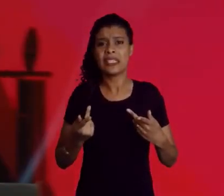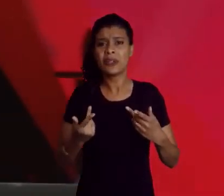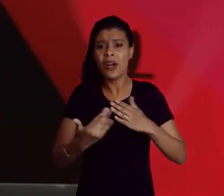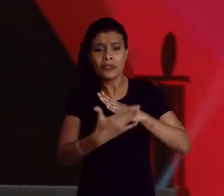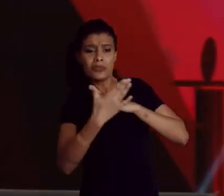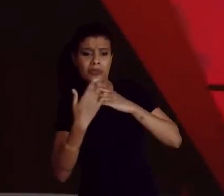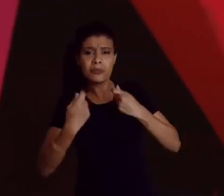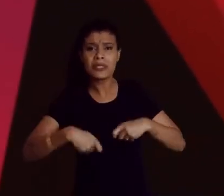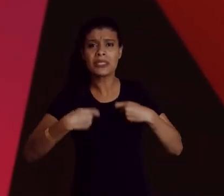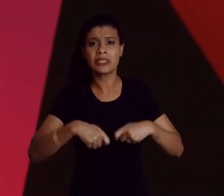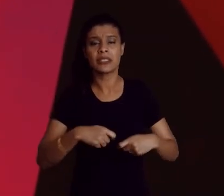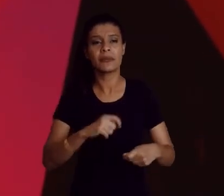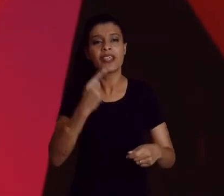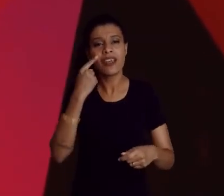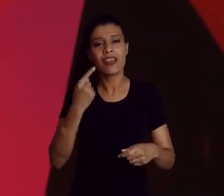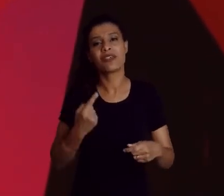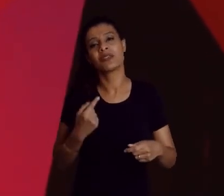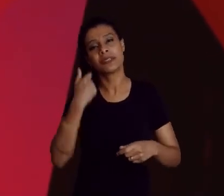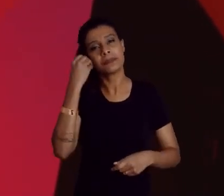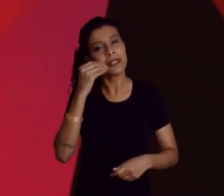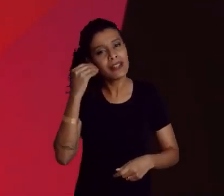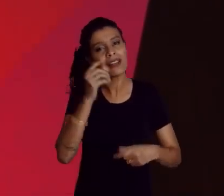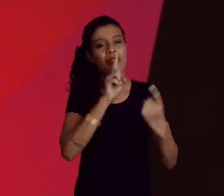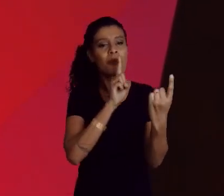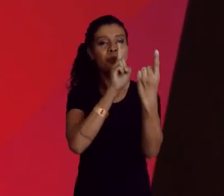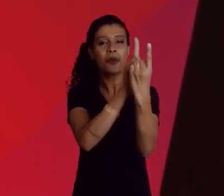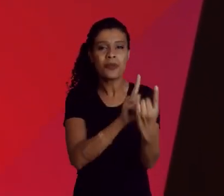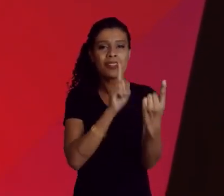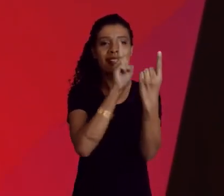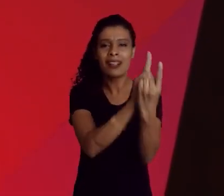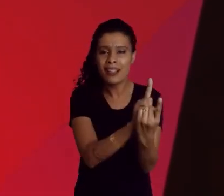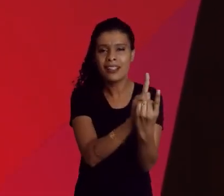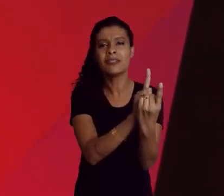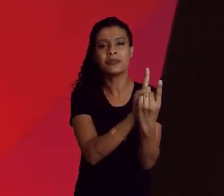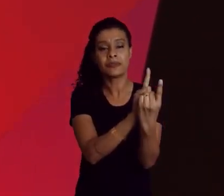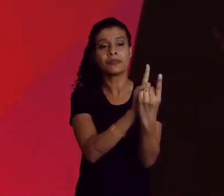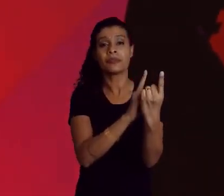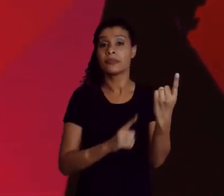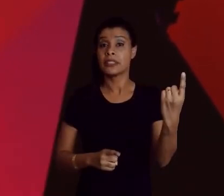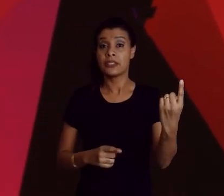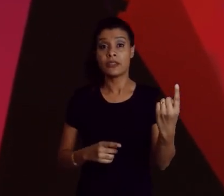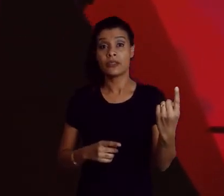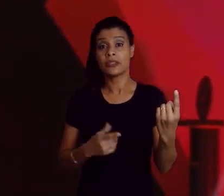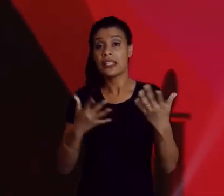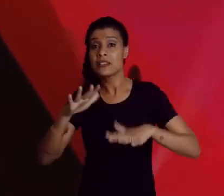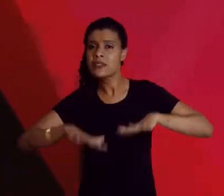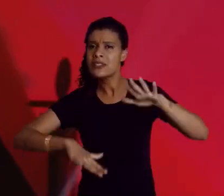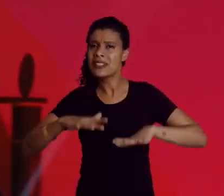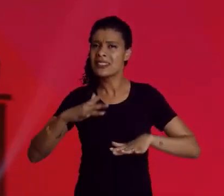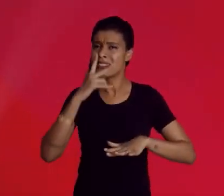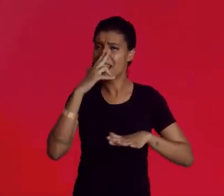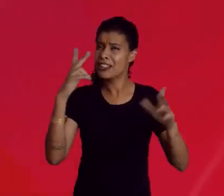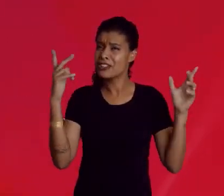trabalha em consultório, a gente vê cada história, e às vezes para você é um gigante enorme, mas que existem pessoas que podem